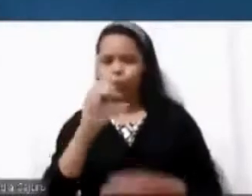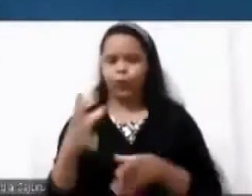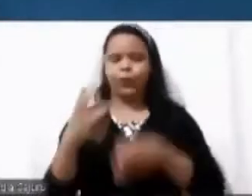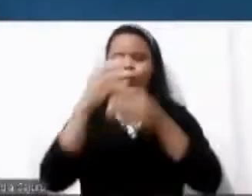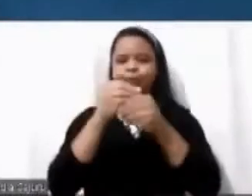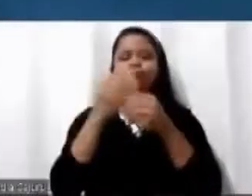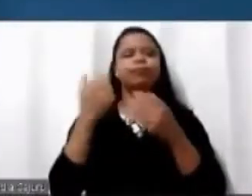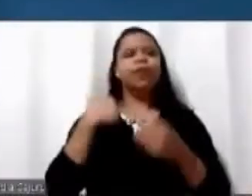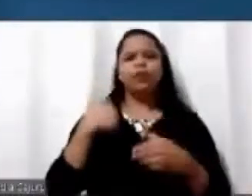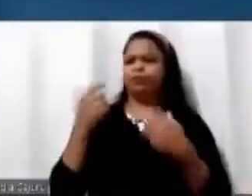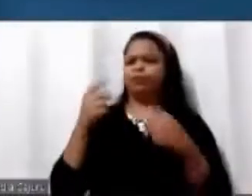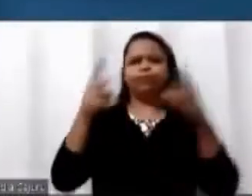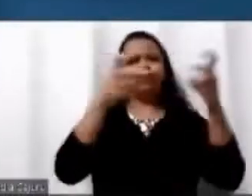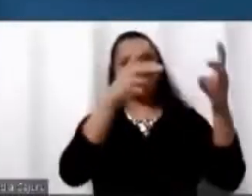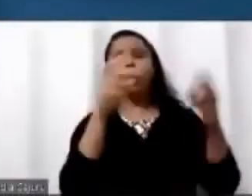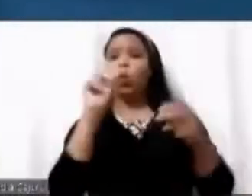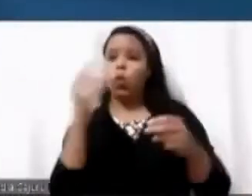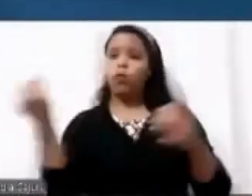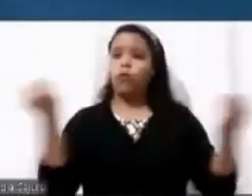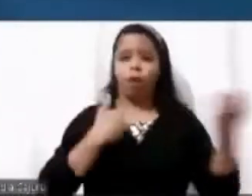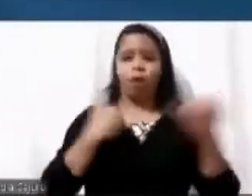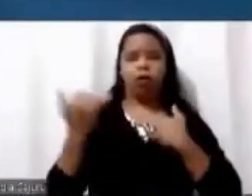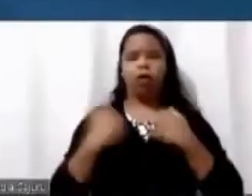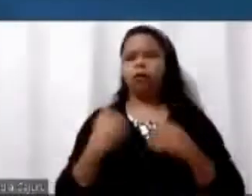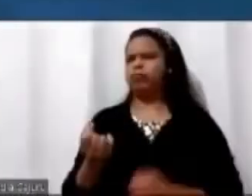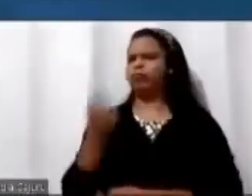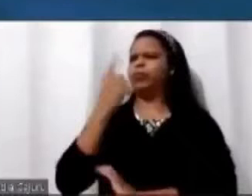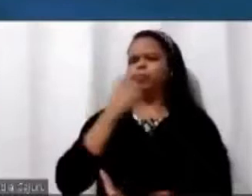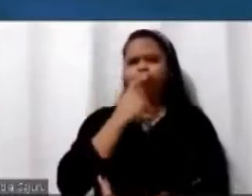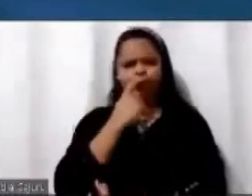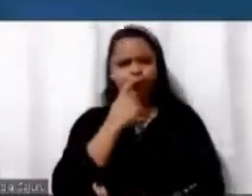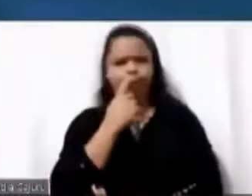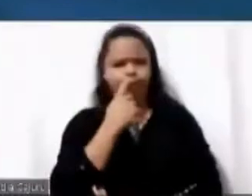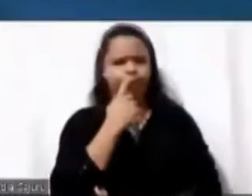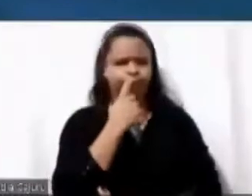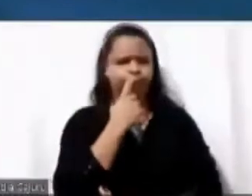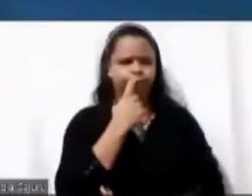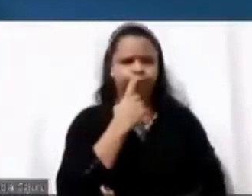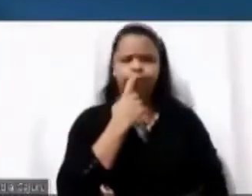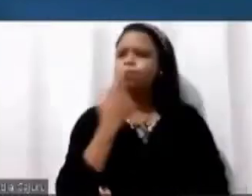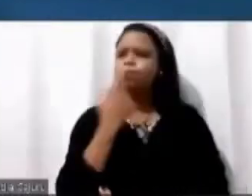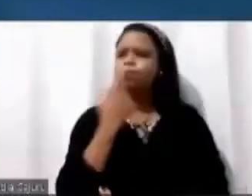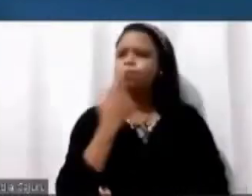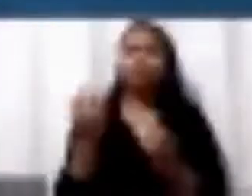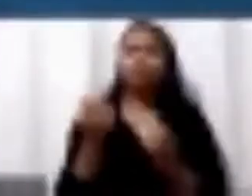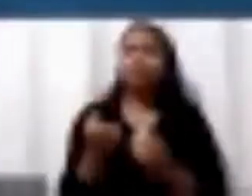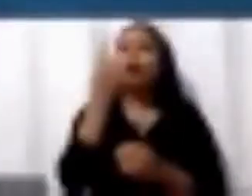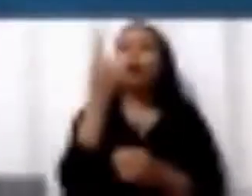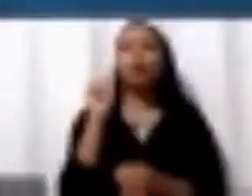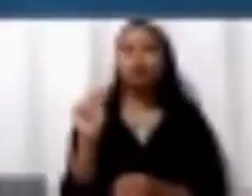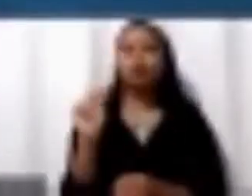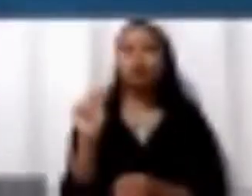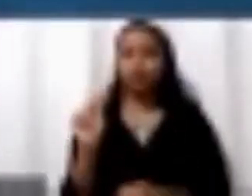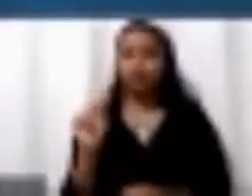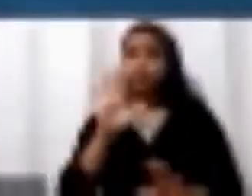me estranha muito eu ouvir isso, tendo em vista o objeto do contrato. Porque se nós formos